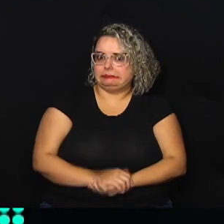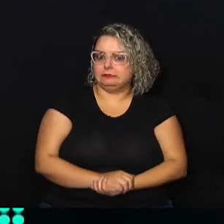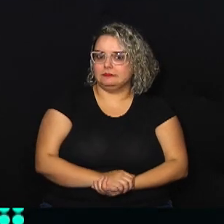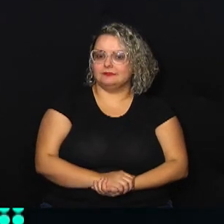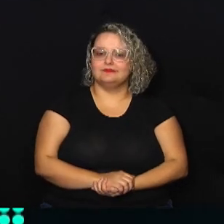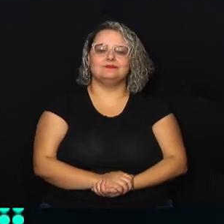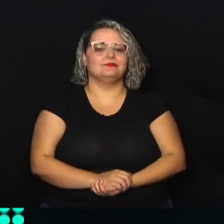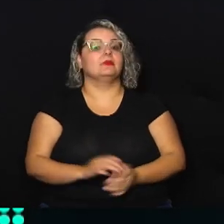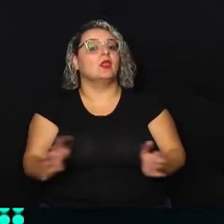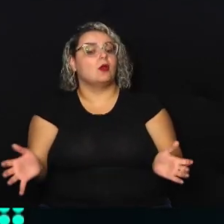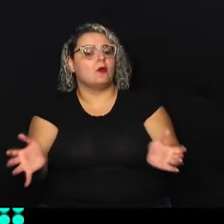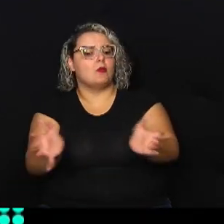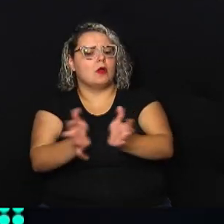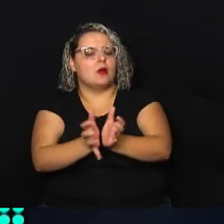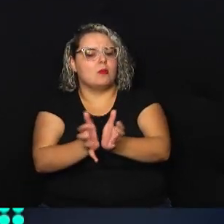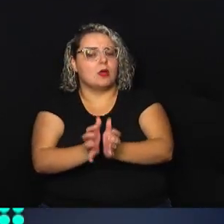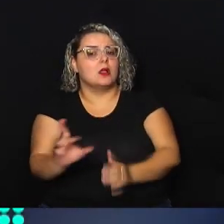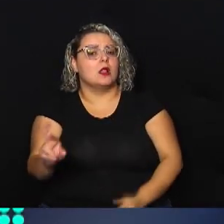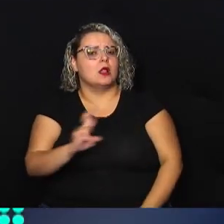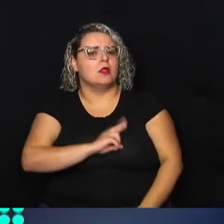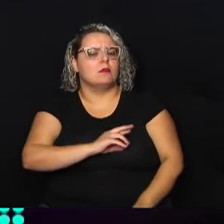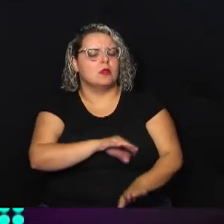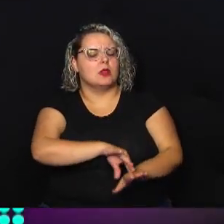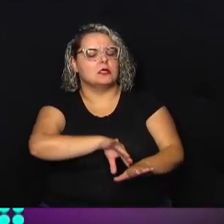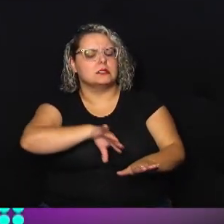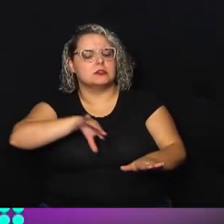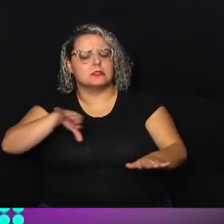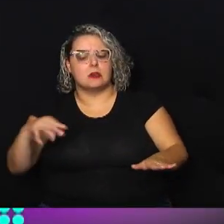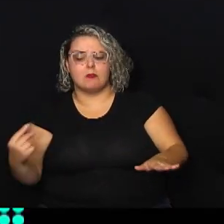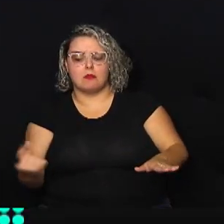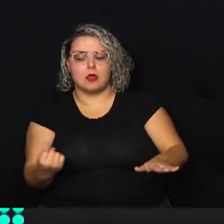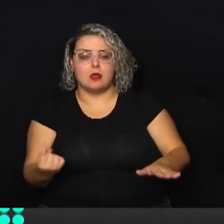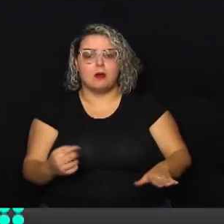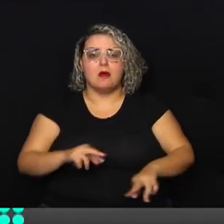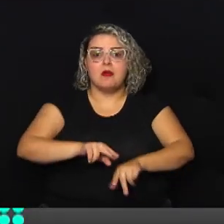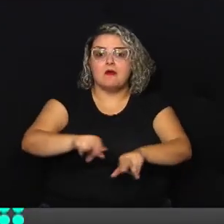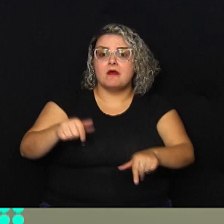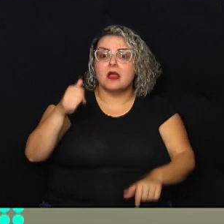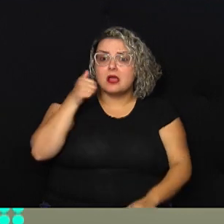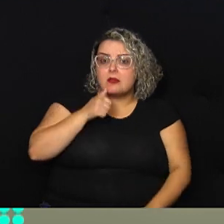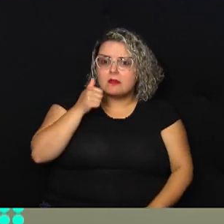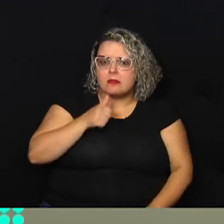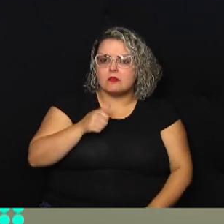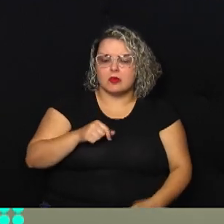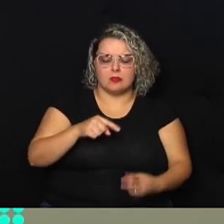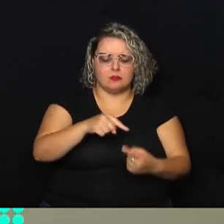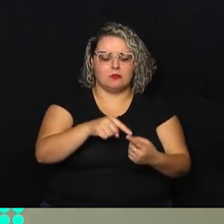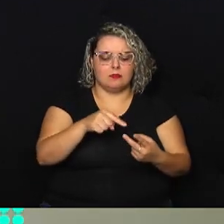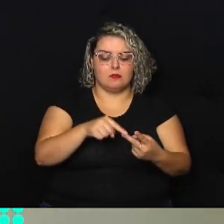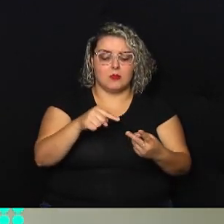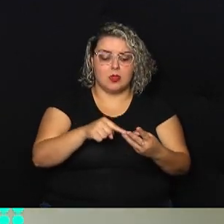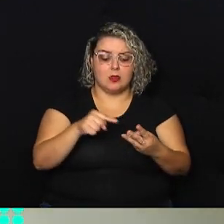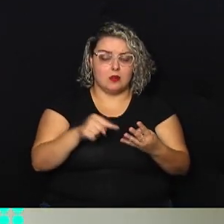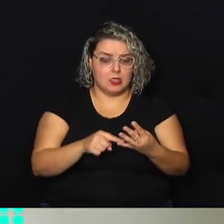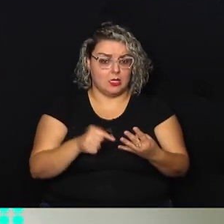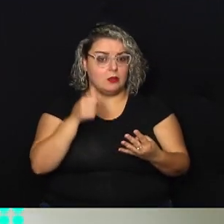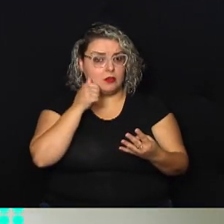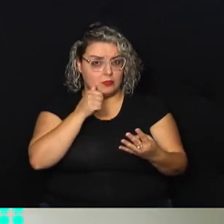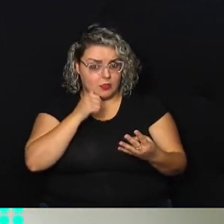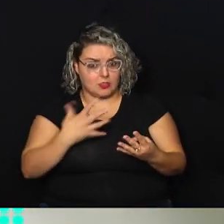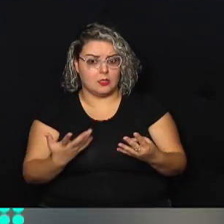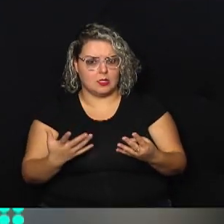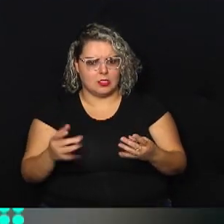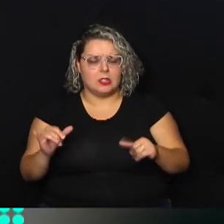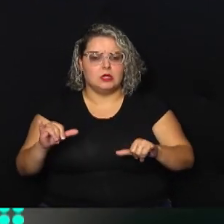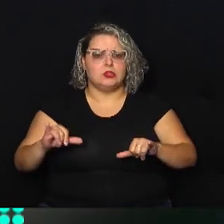Em uma comunidade religiosa isolada, dezenas de mulheres como Ona, Salomé, Marish e Jens sofrem